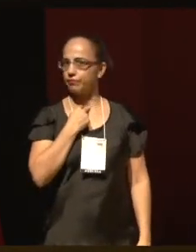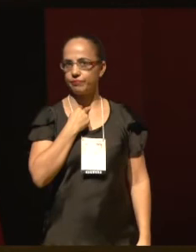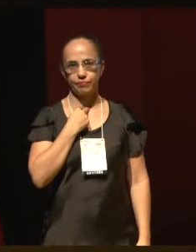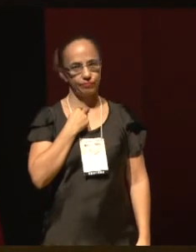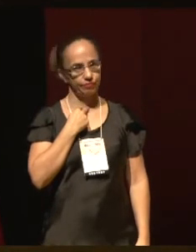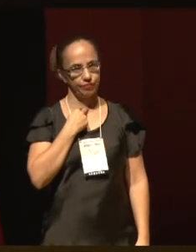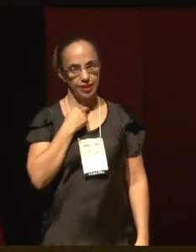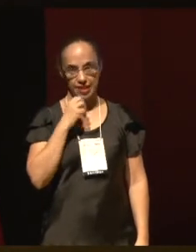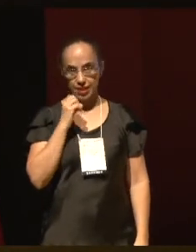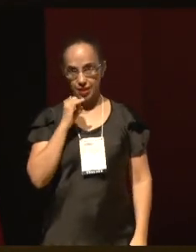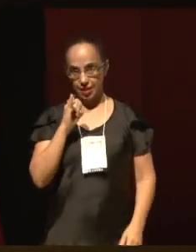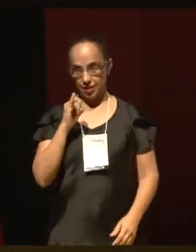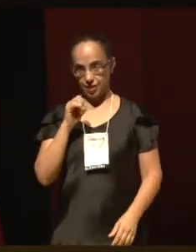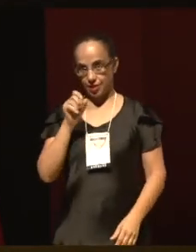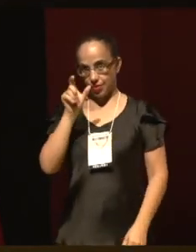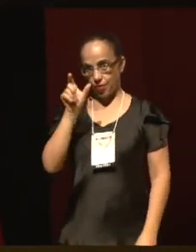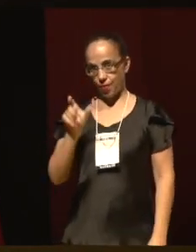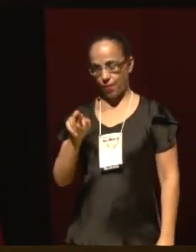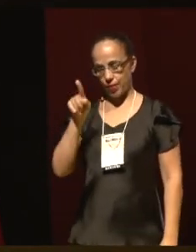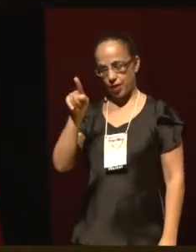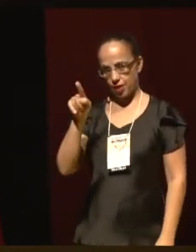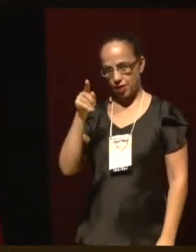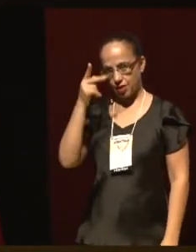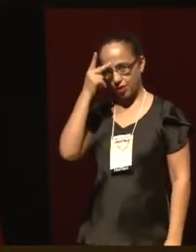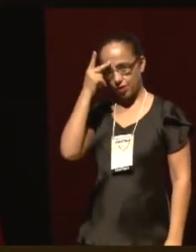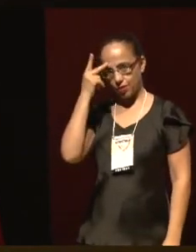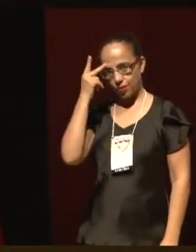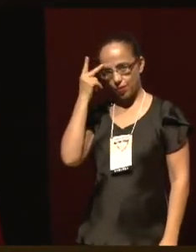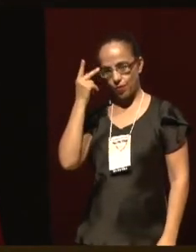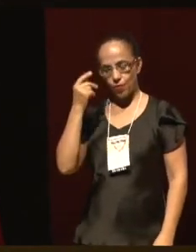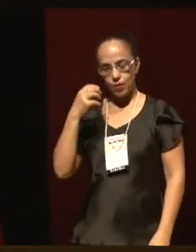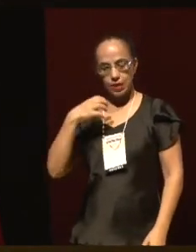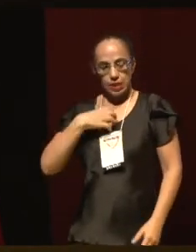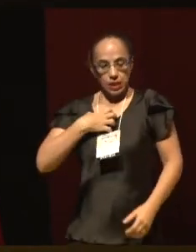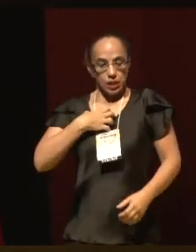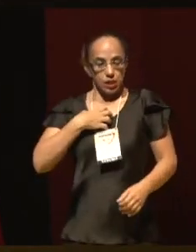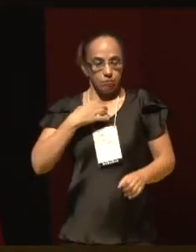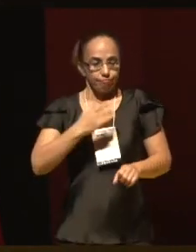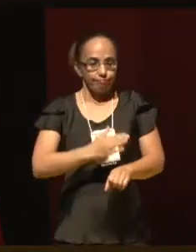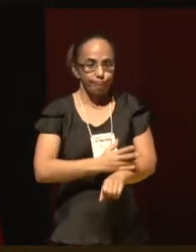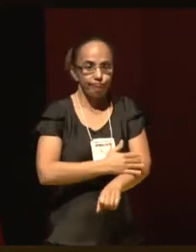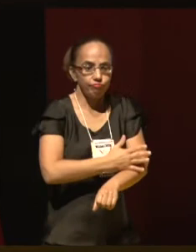Se uma pessoa que fica bem afetada emocionalmente